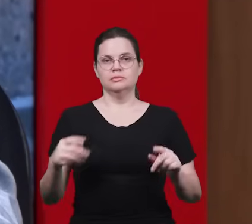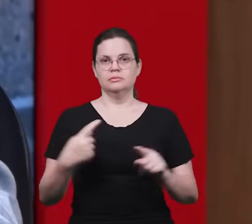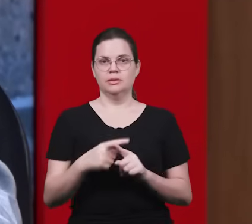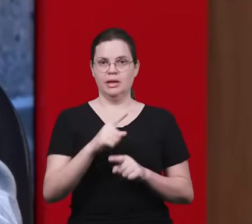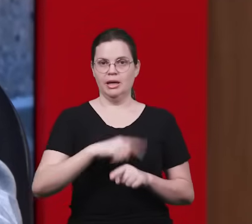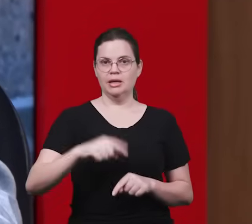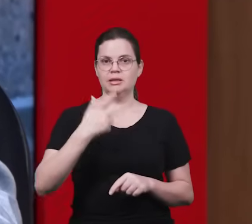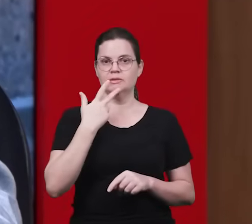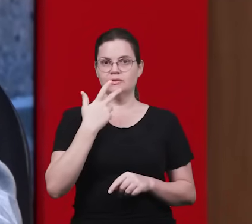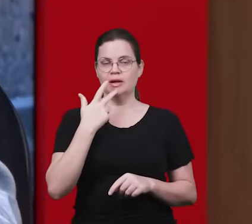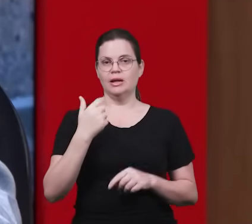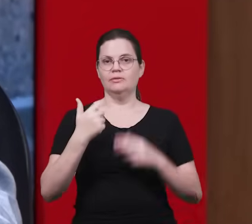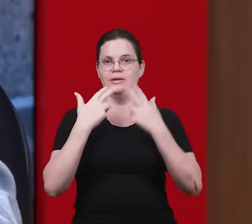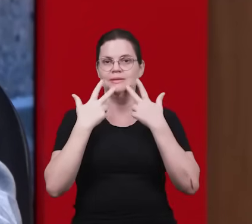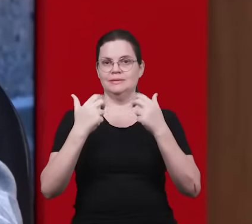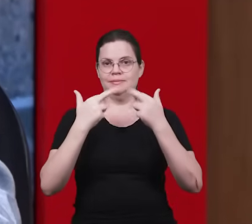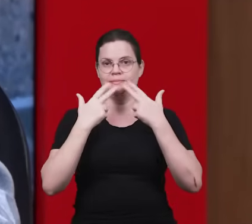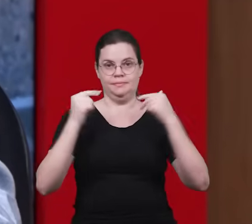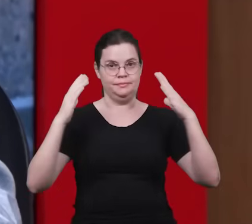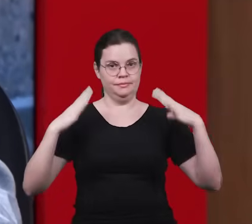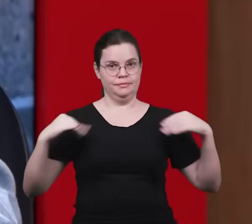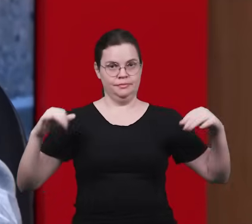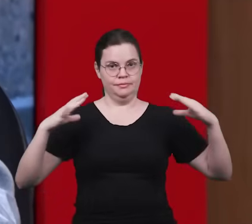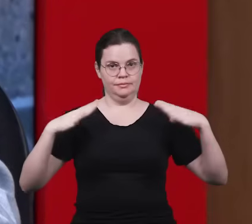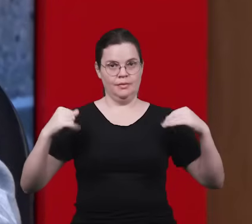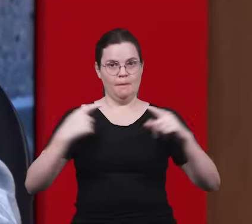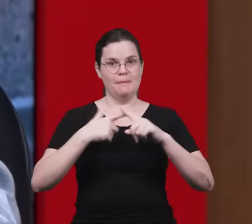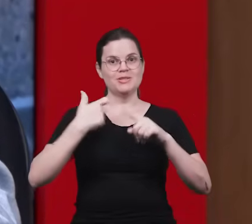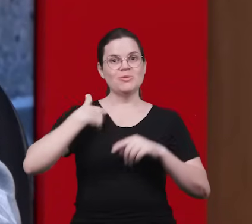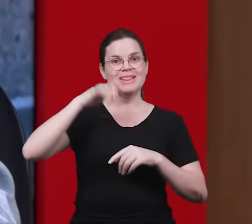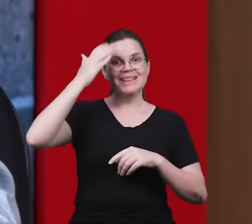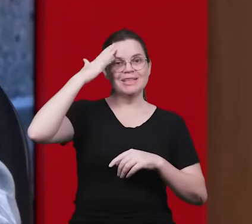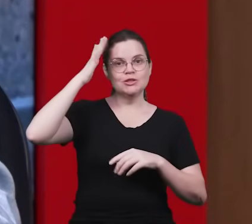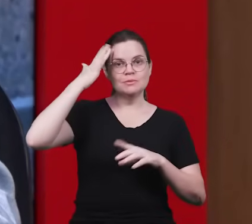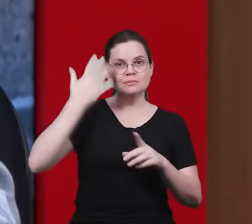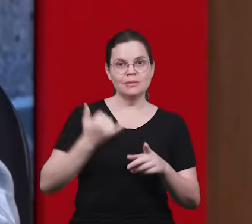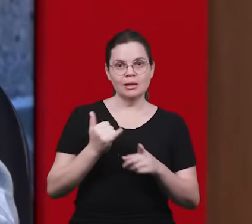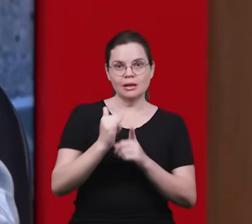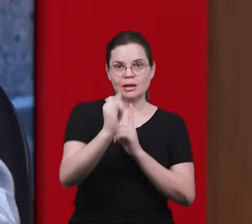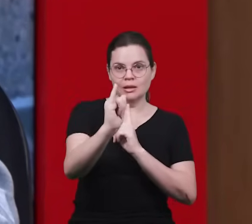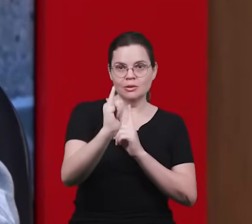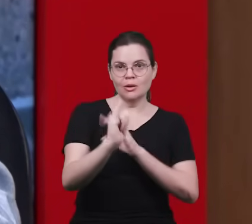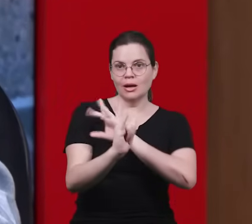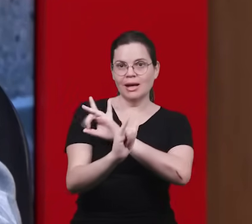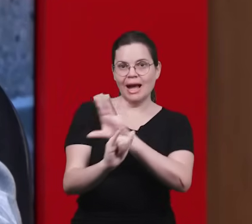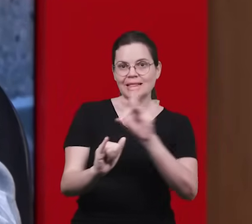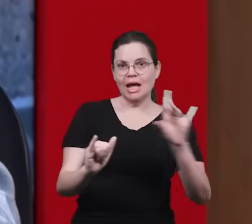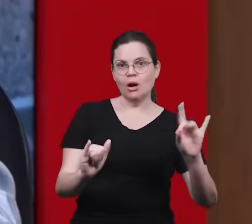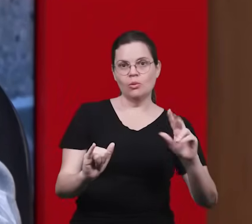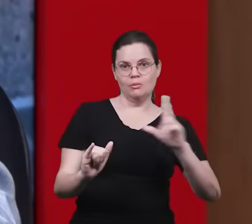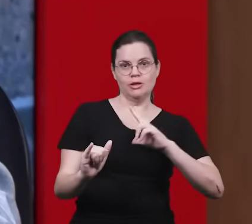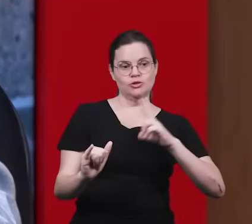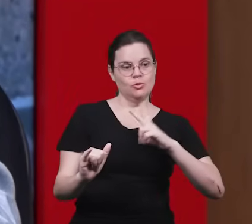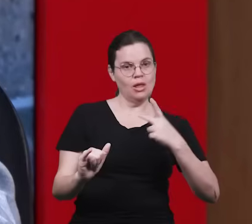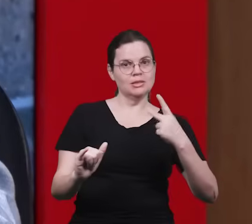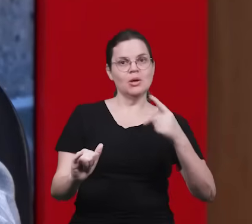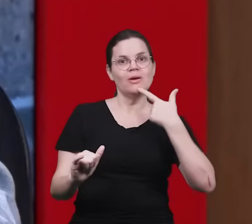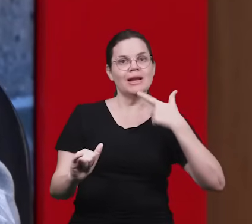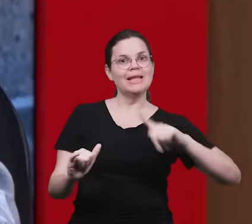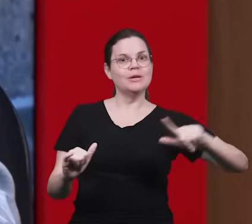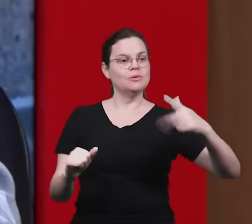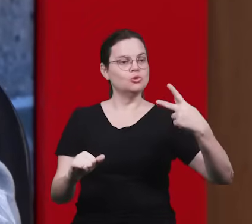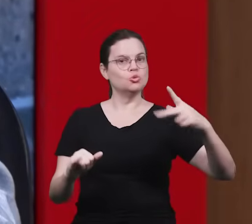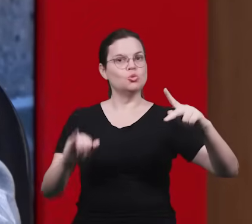eles falavam em línguas, ali a variedade de línguas, e a interpretação foi dada a cada um. Existiam povos ali de todas